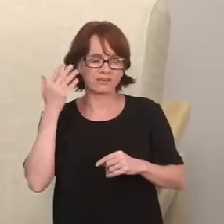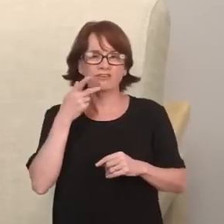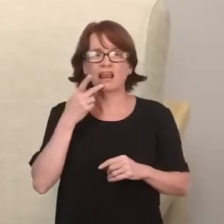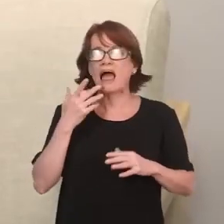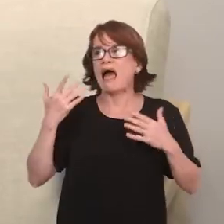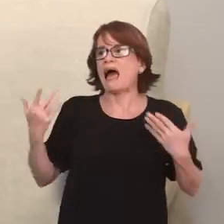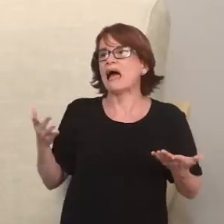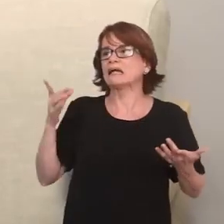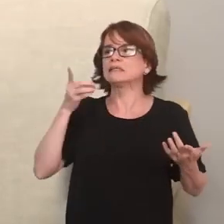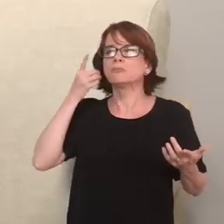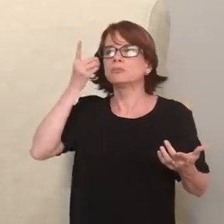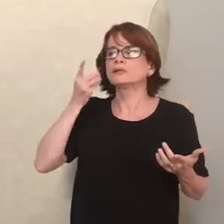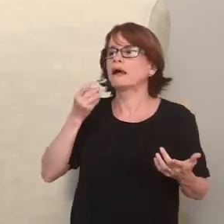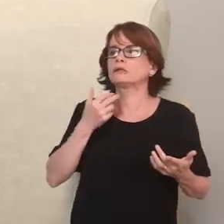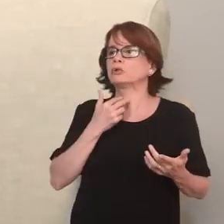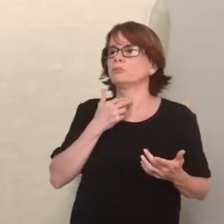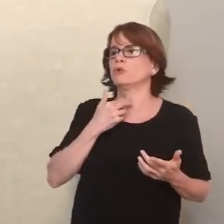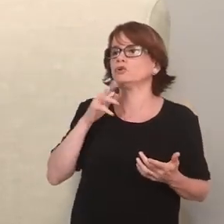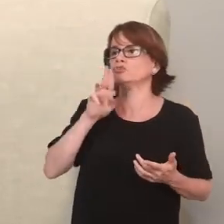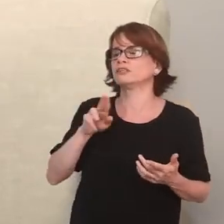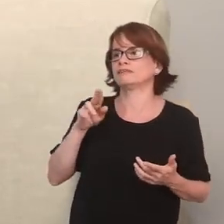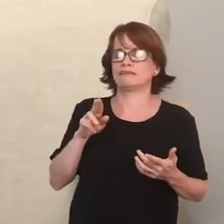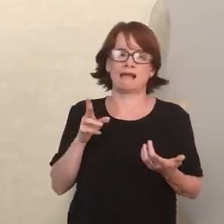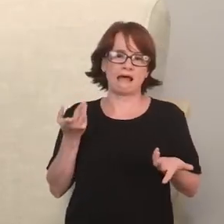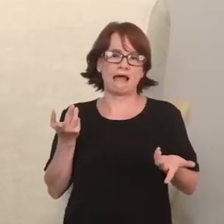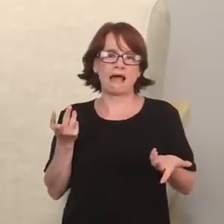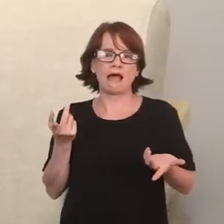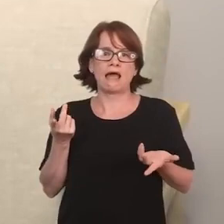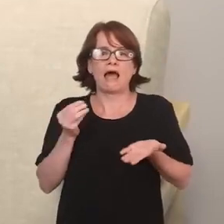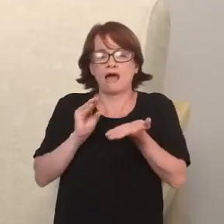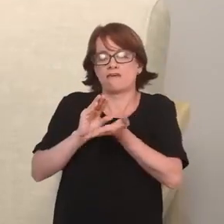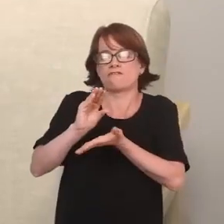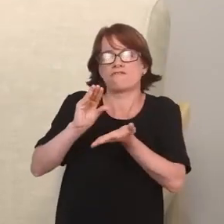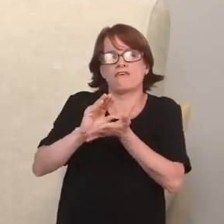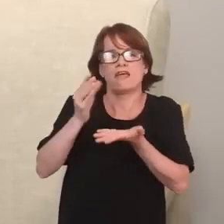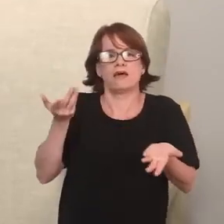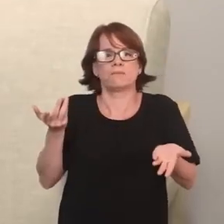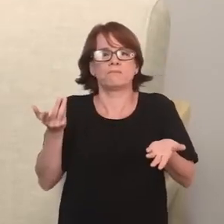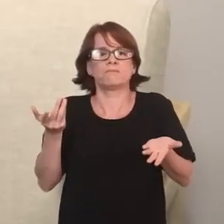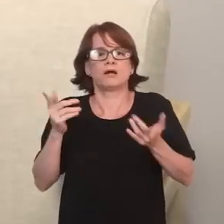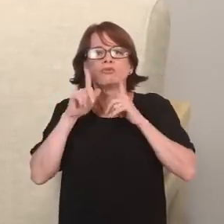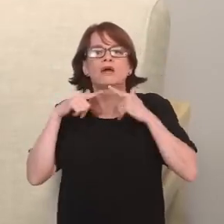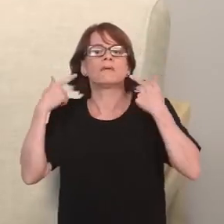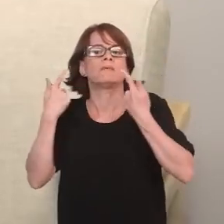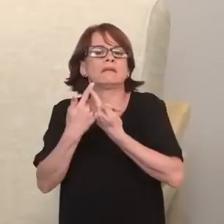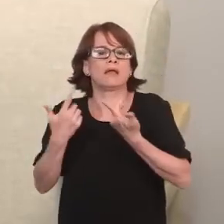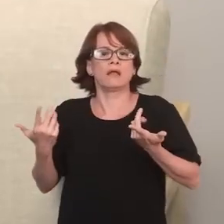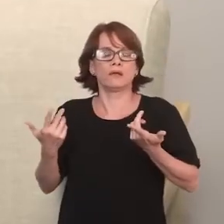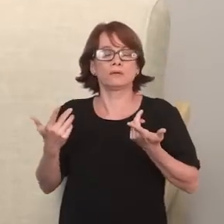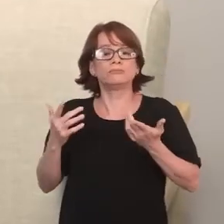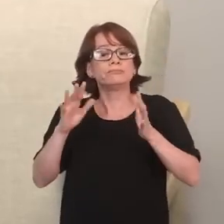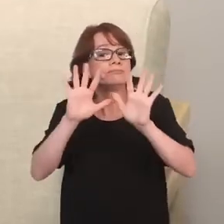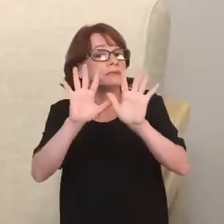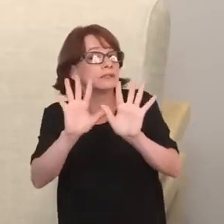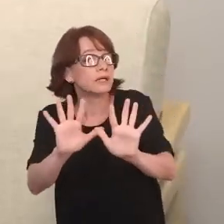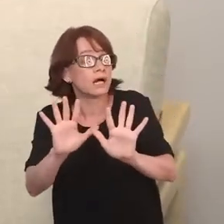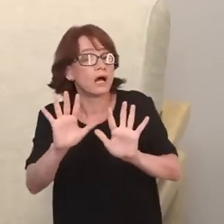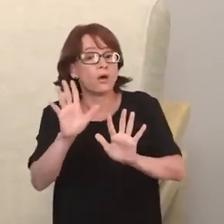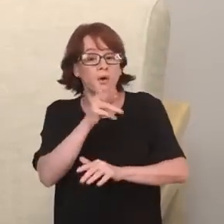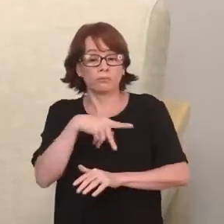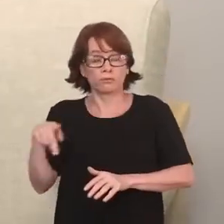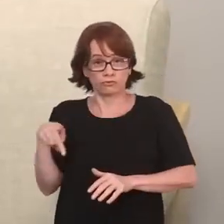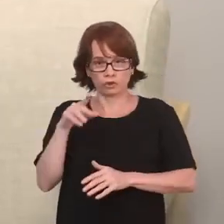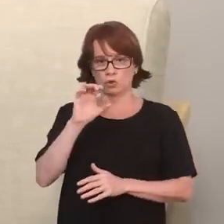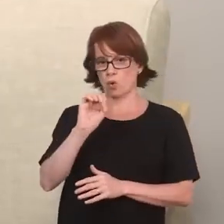pode usar a verba que ele tem de gabinete, ele tem que economizar. Não é isso, gente. Isso é uma coisa que o professor Olavo